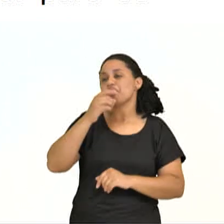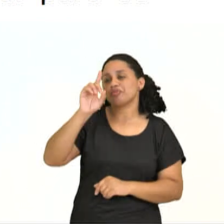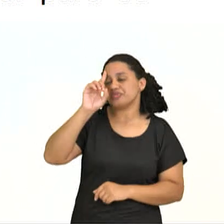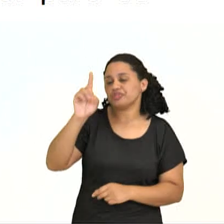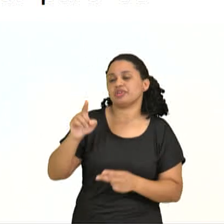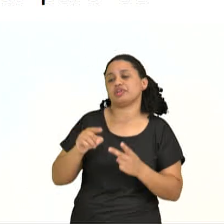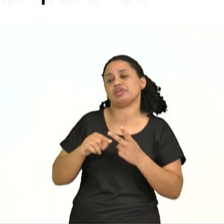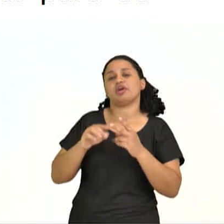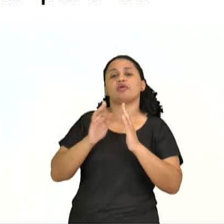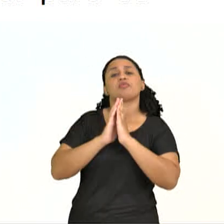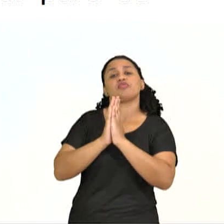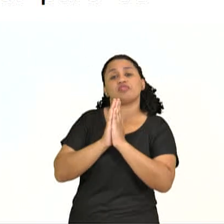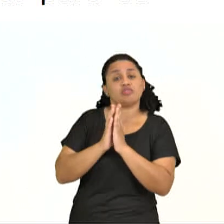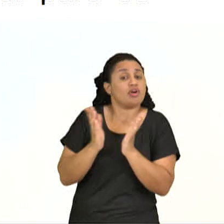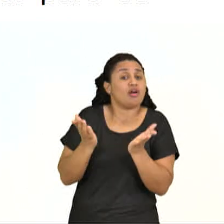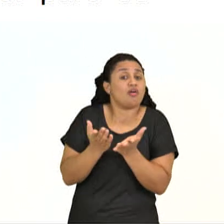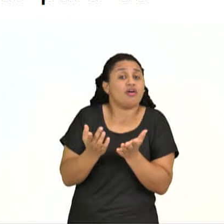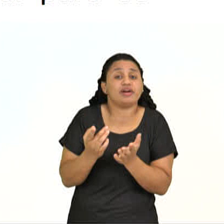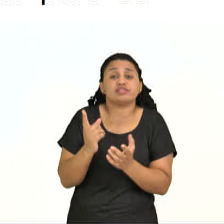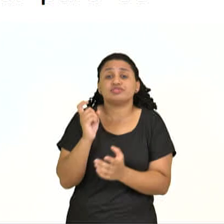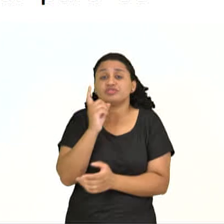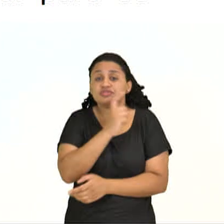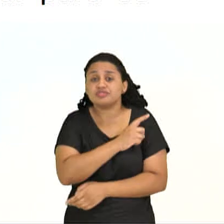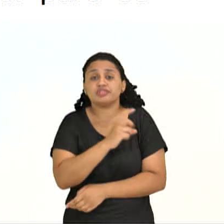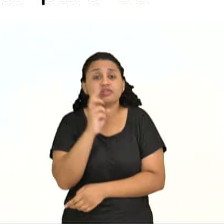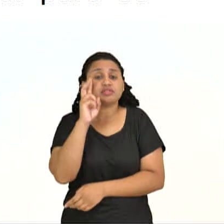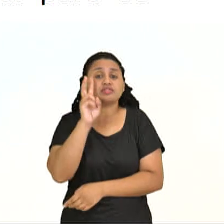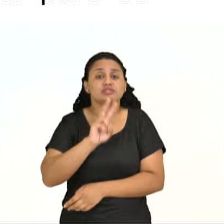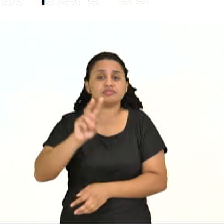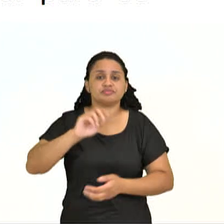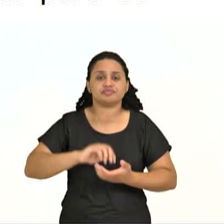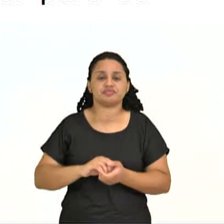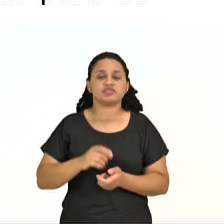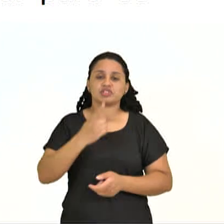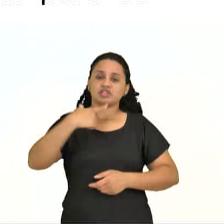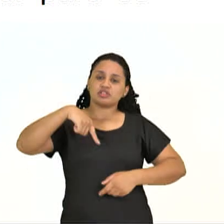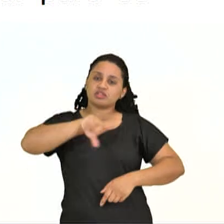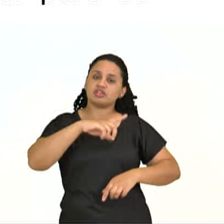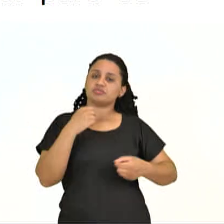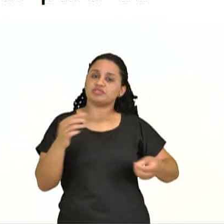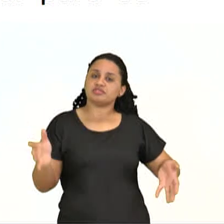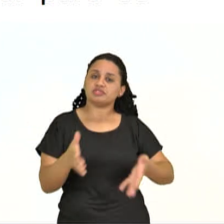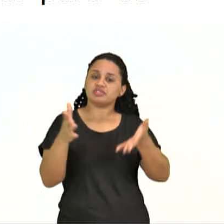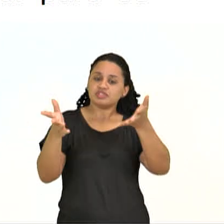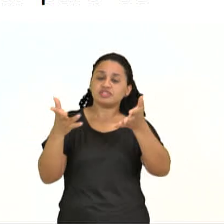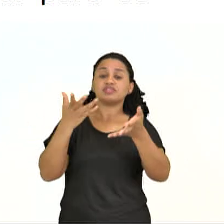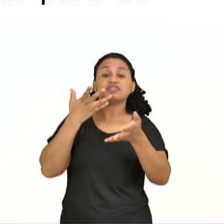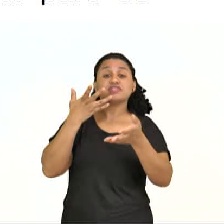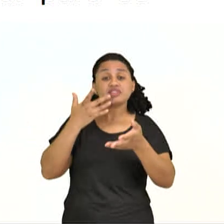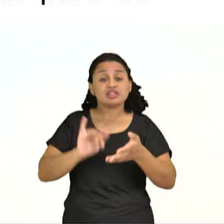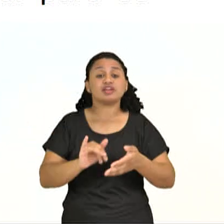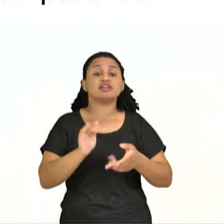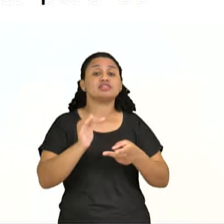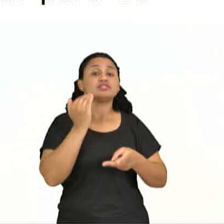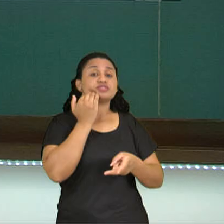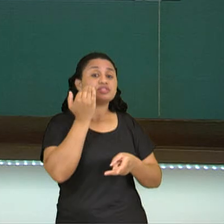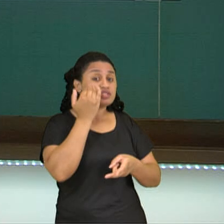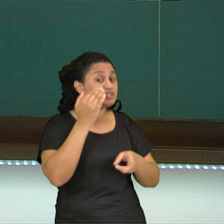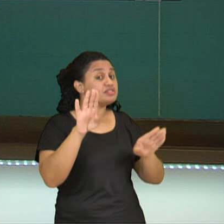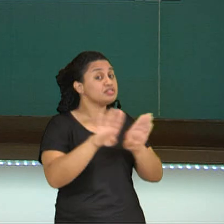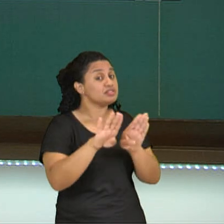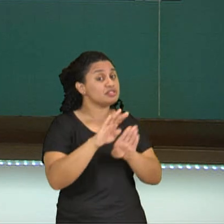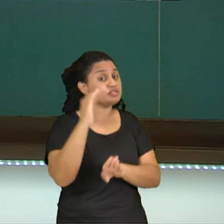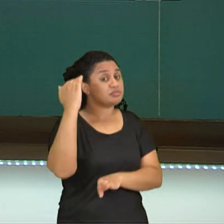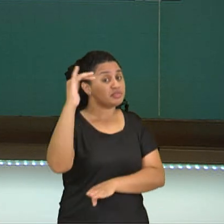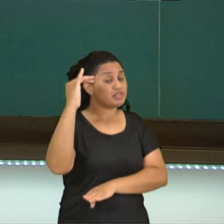que pena, né? Temos que incentivar as crianças, os adolescentes e até os adultos a se